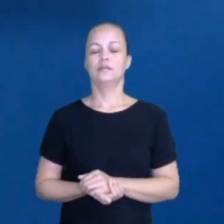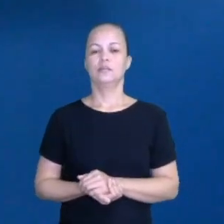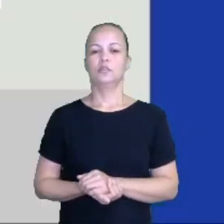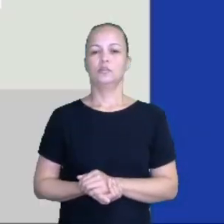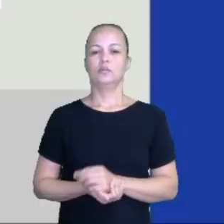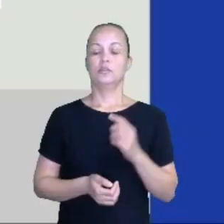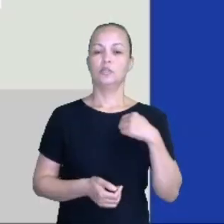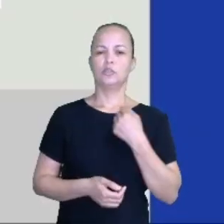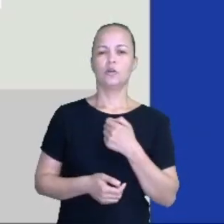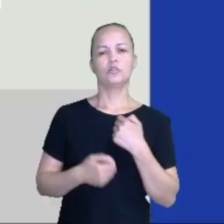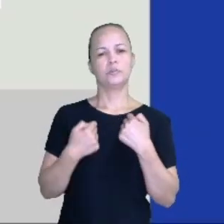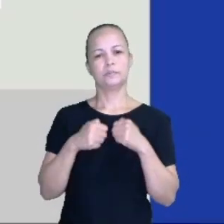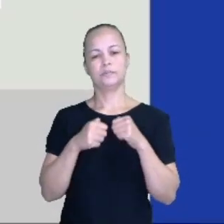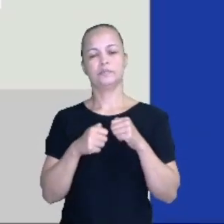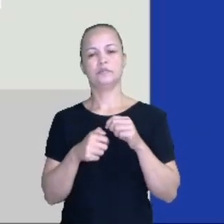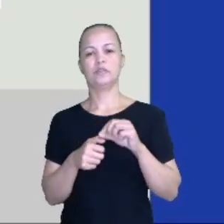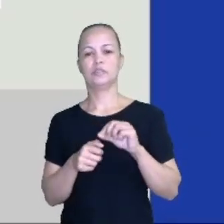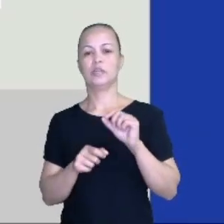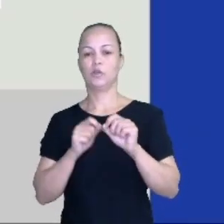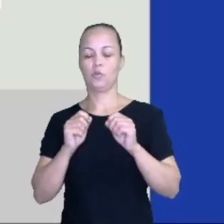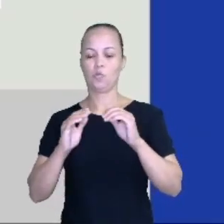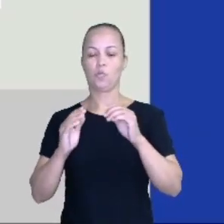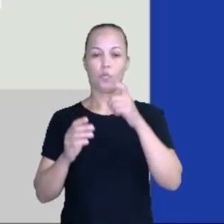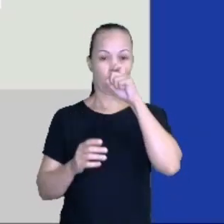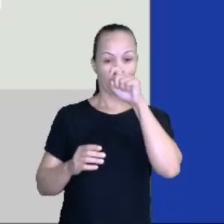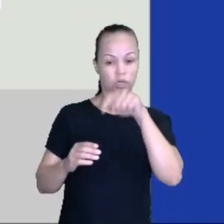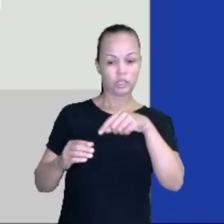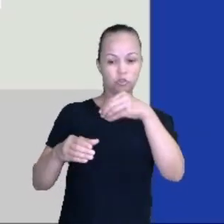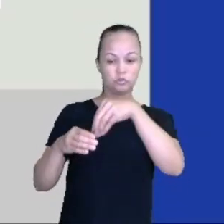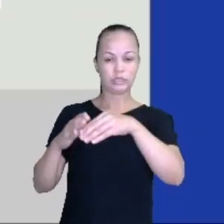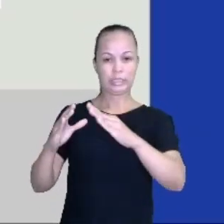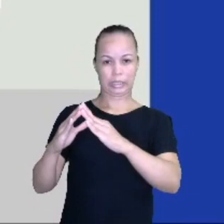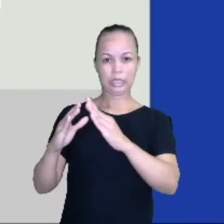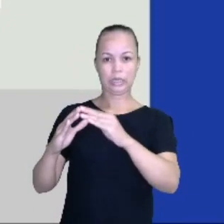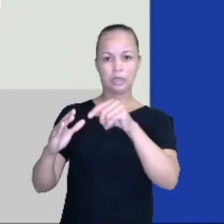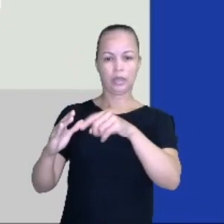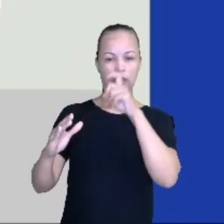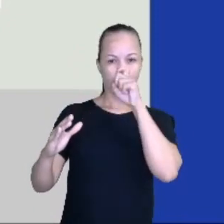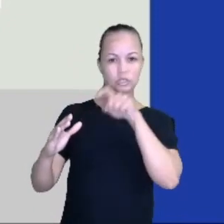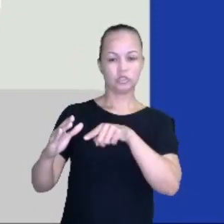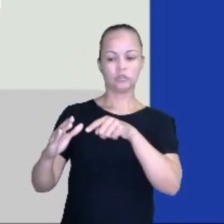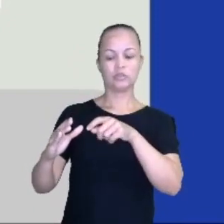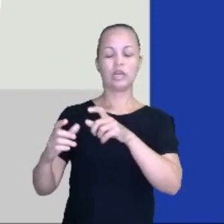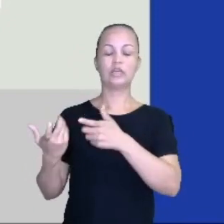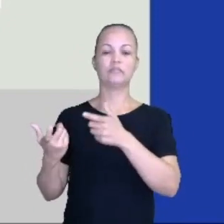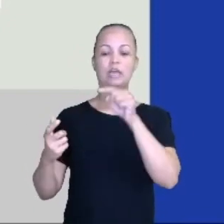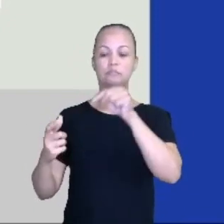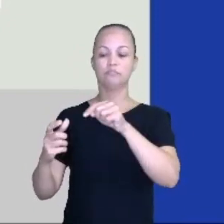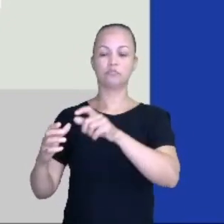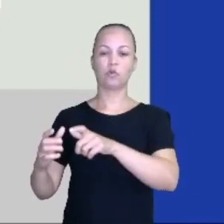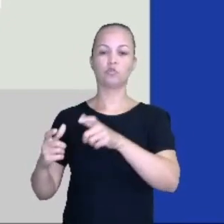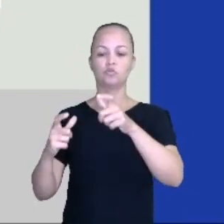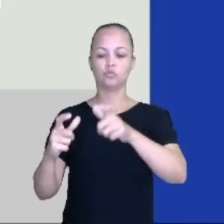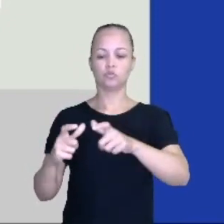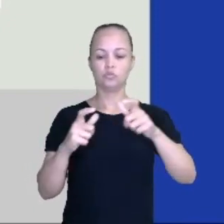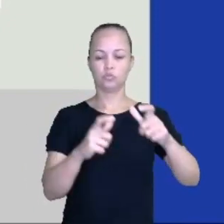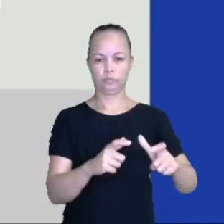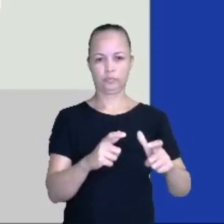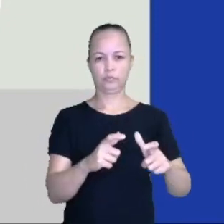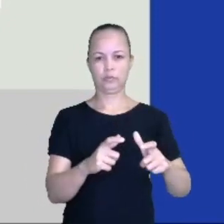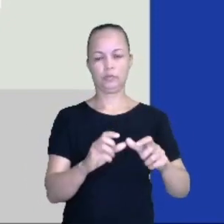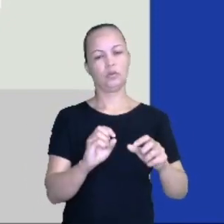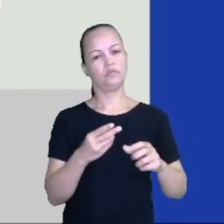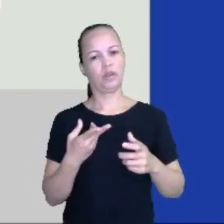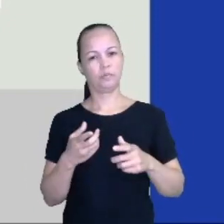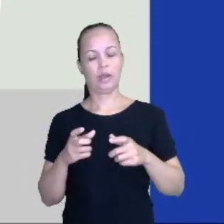deve fazer com o lixo da nossa casa? Preste atenção, todo o lixo da nossa casa, ele vai para 2 lugares. Ou ele vai para